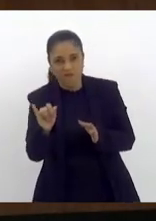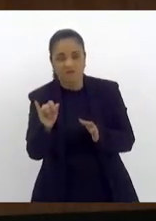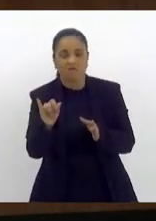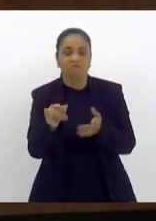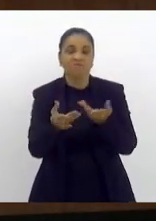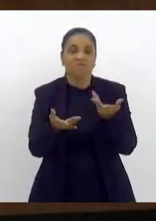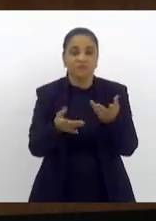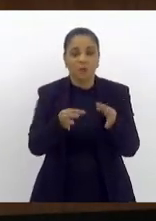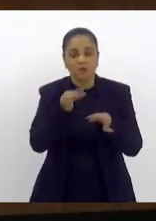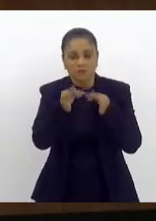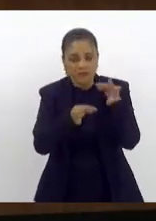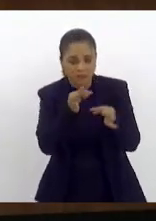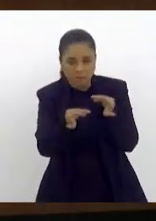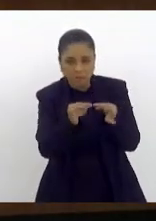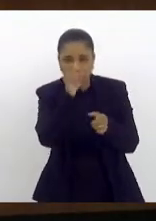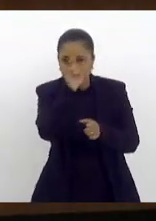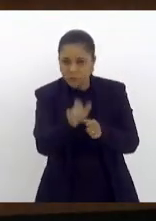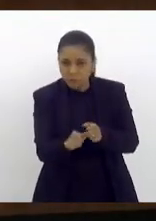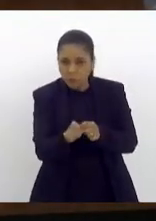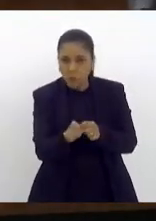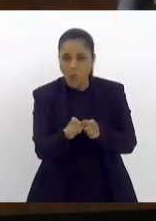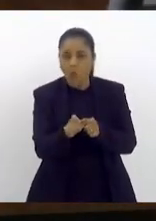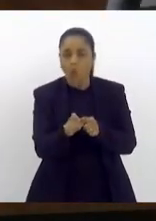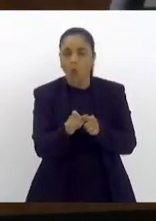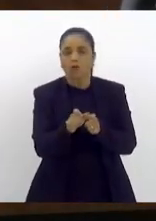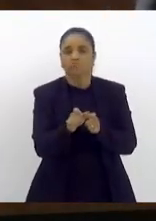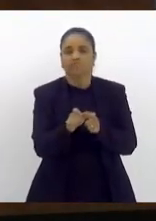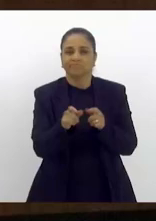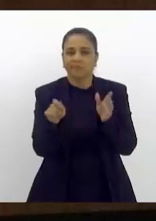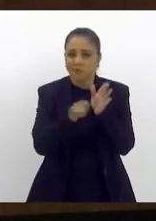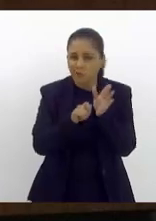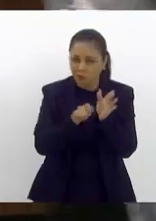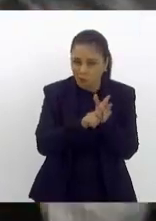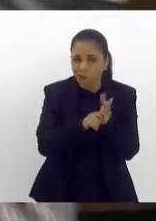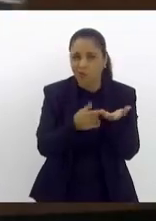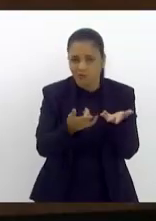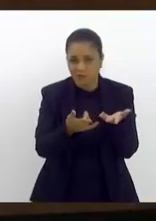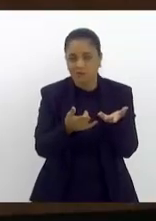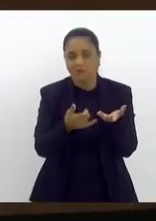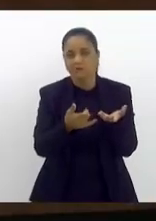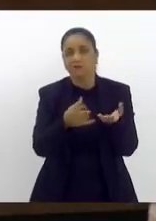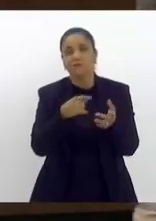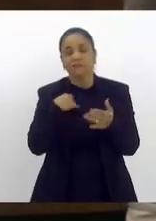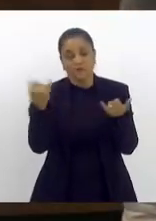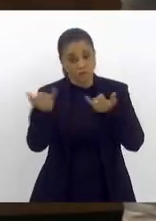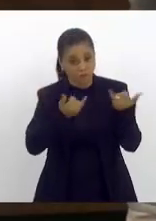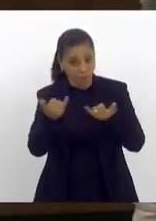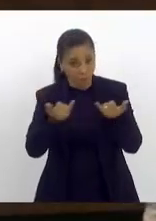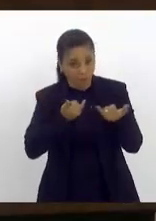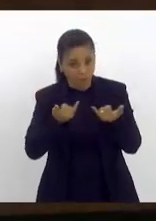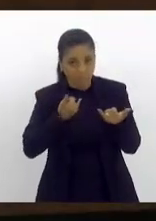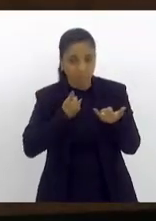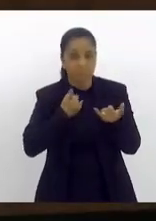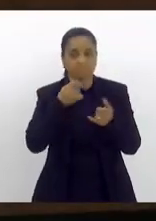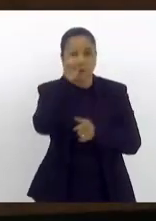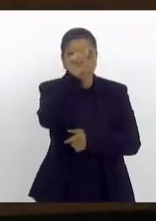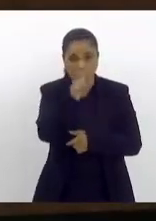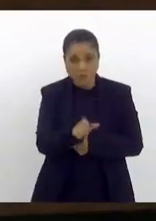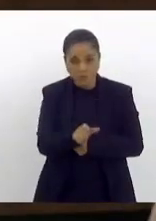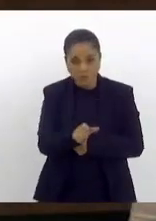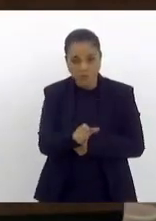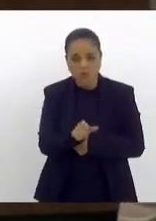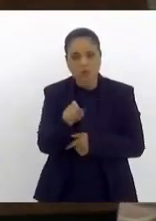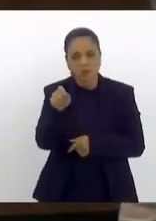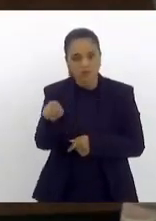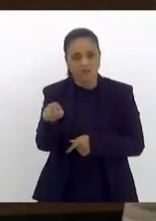tratamento das pessoas que vivem nessa situação maldita da drogadição. E nós temos algumas informações que esta pessoa que